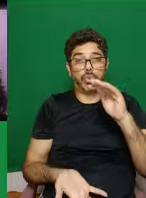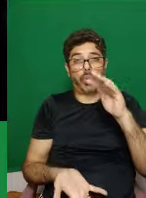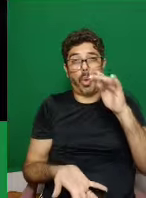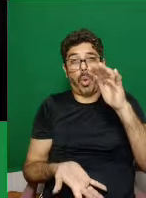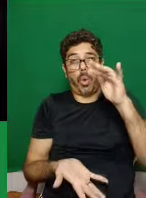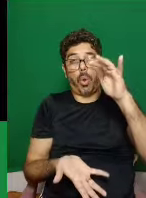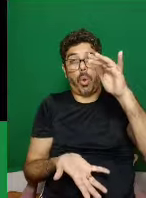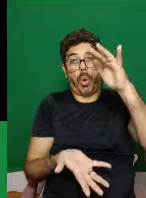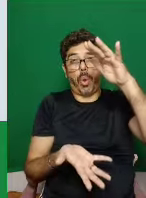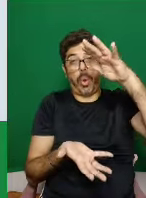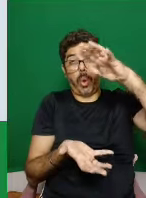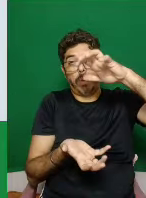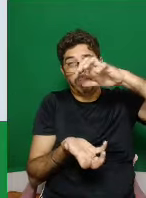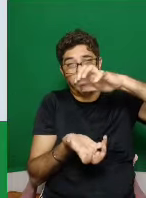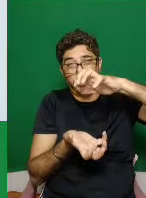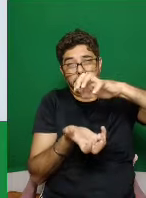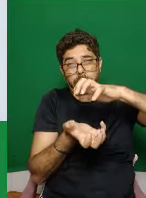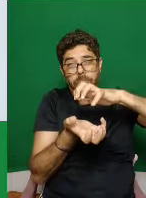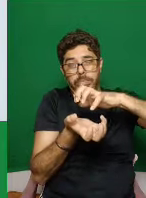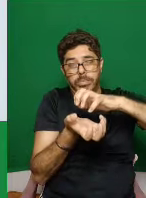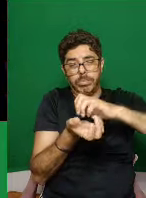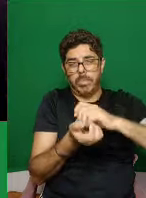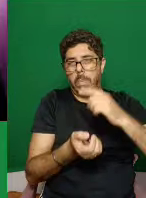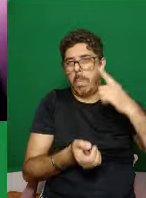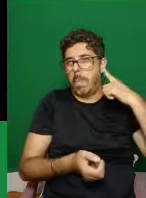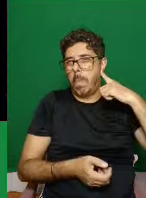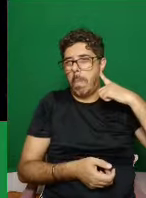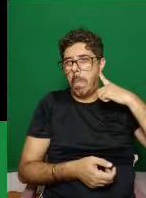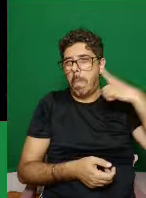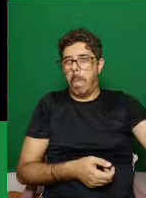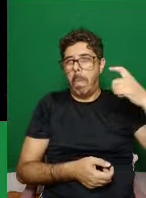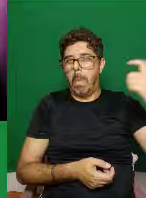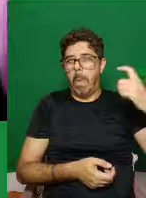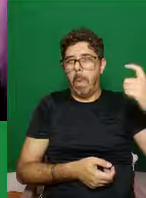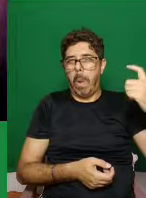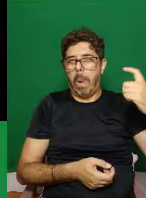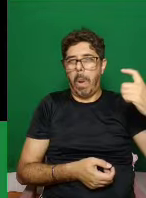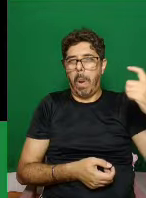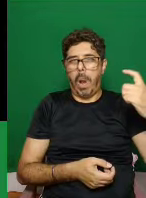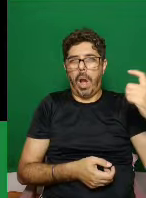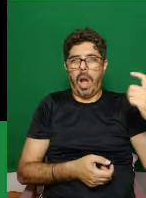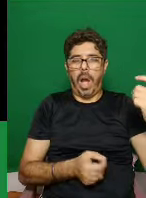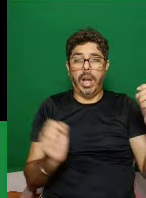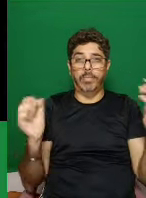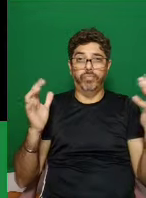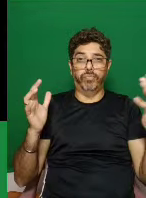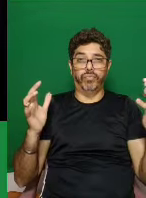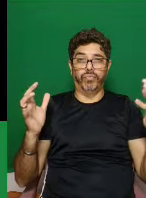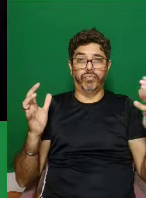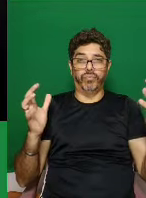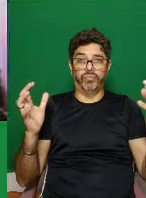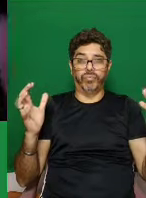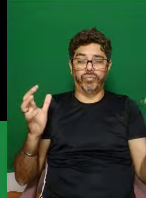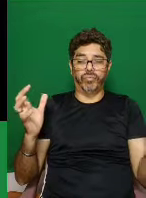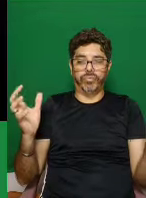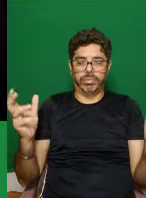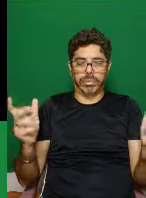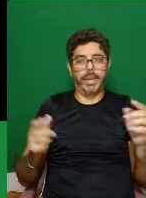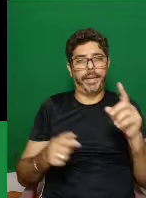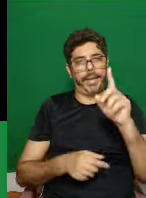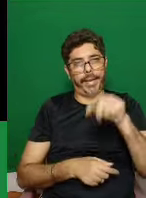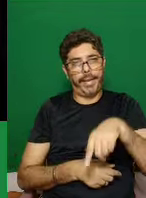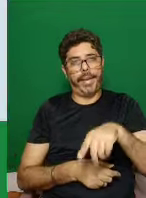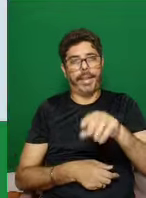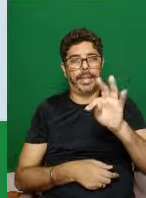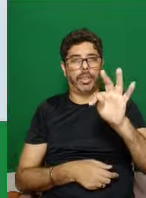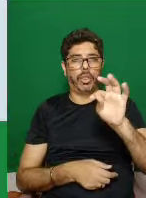de pascais, o que resulta num estrondo sonoro, que ouvimos pouco tempo depois de vermos o relâmpago. Esse estrondo é o que nós chamamos